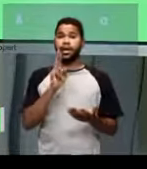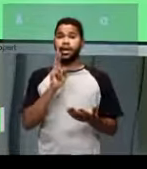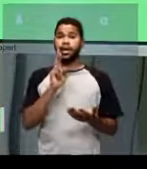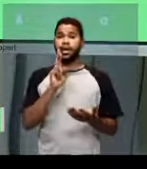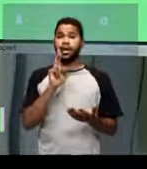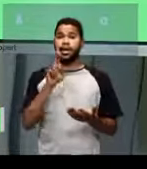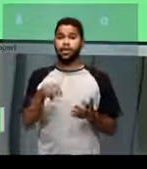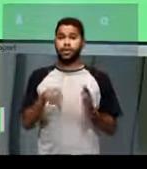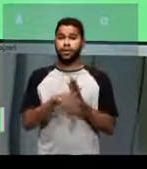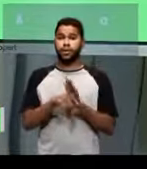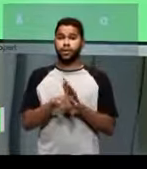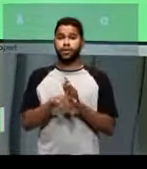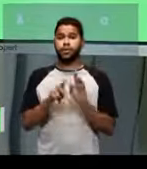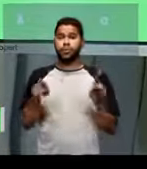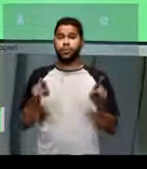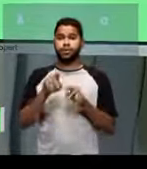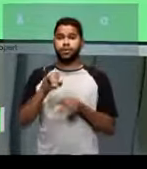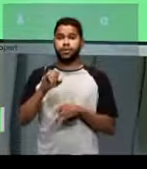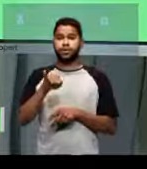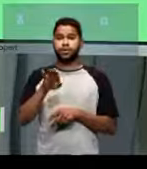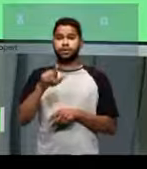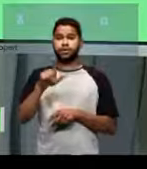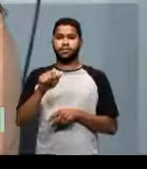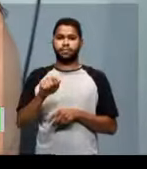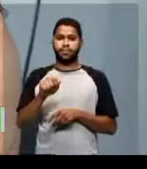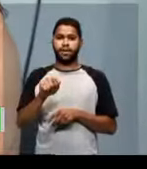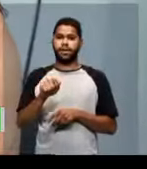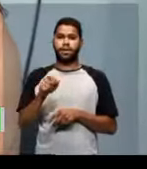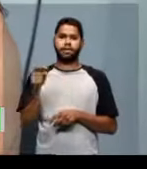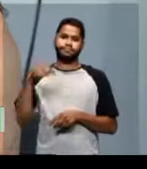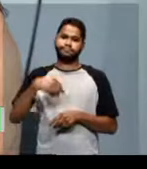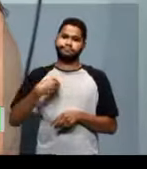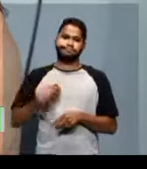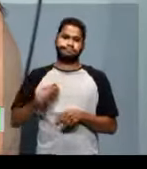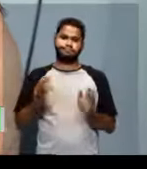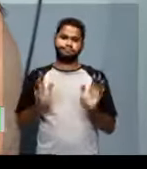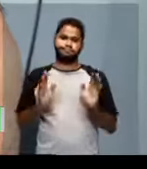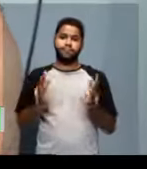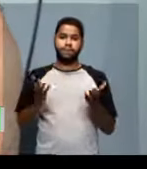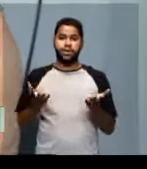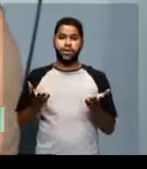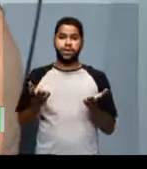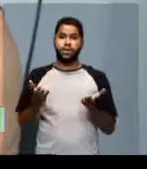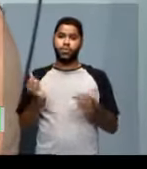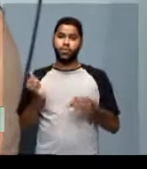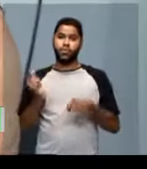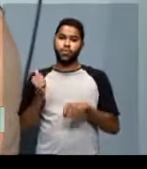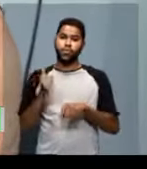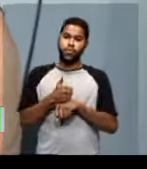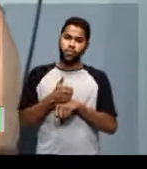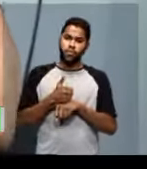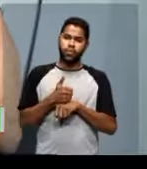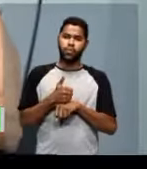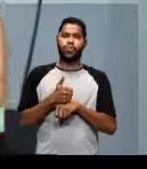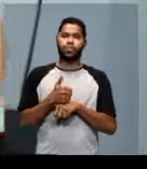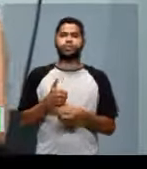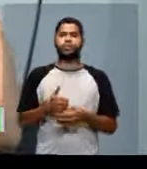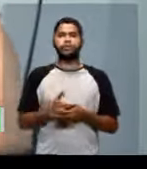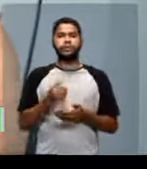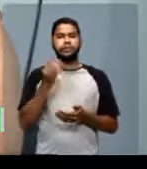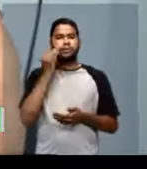professora Isabela Van Ham? Sim. Né, a Isabela não pôde estar presente aqui hoje, eu vou aqui fazer aqui um trabalho